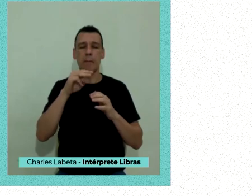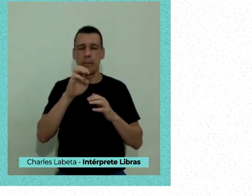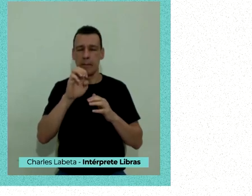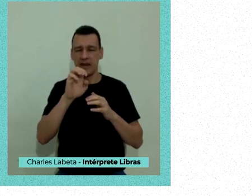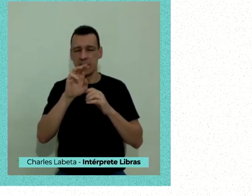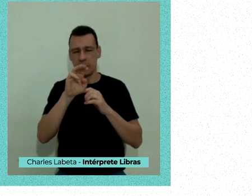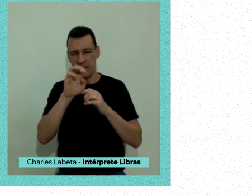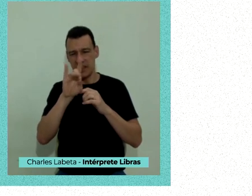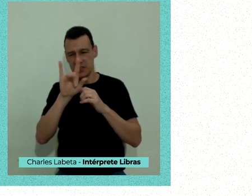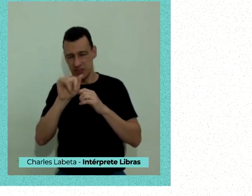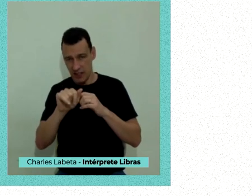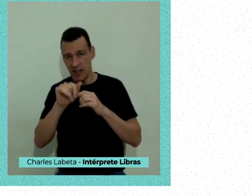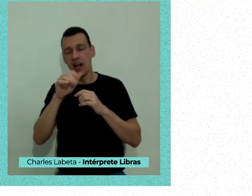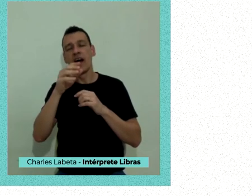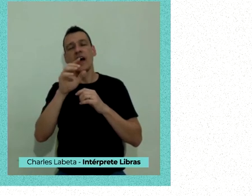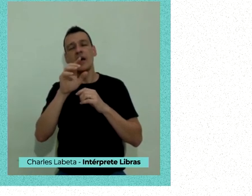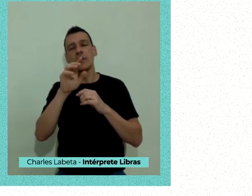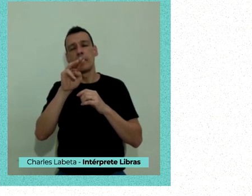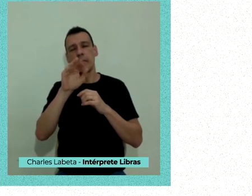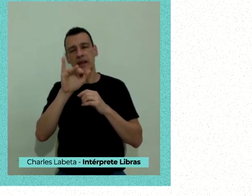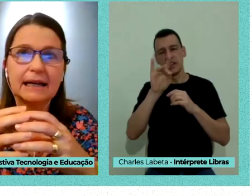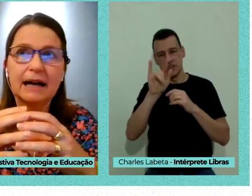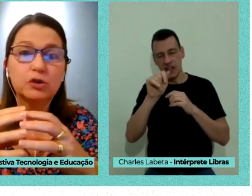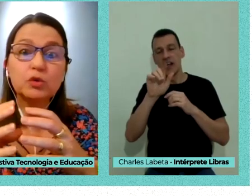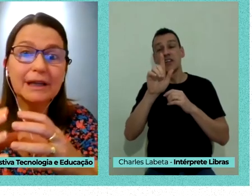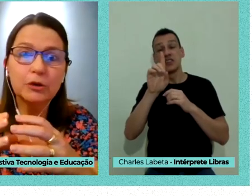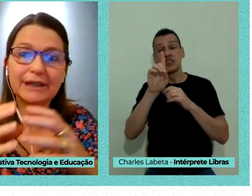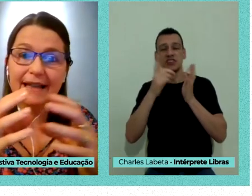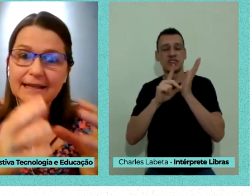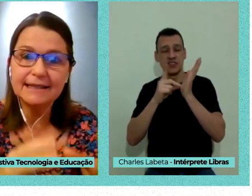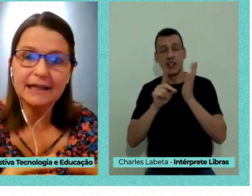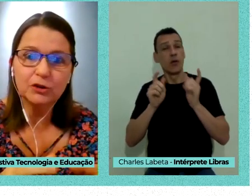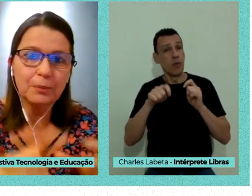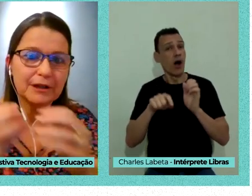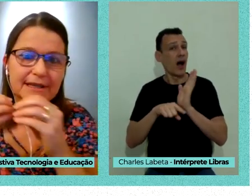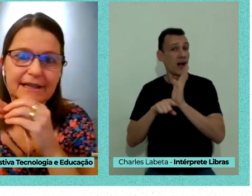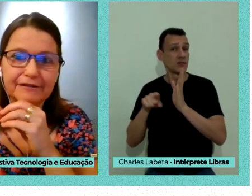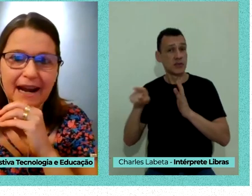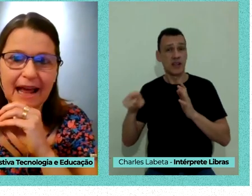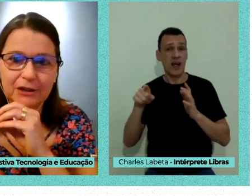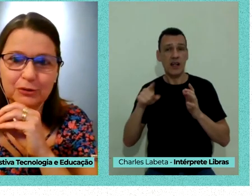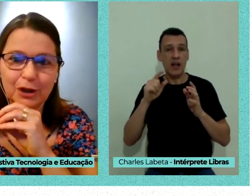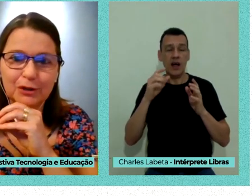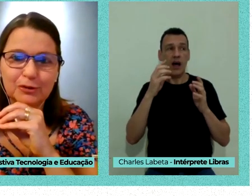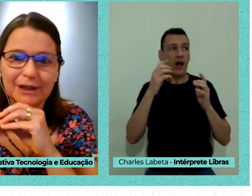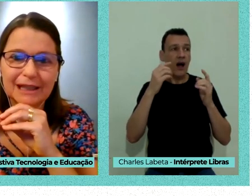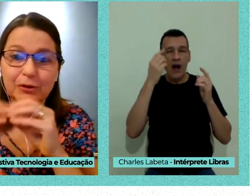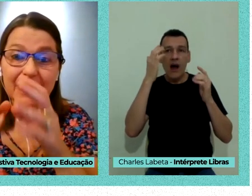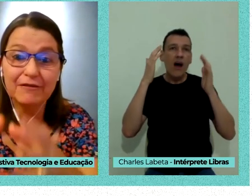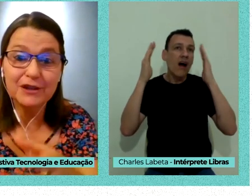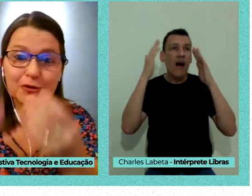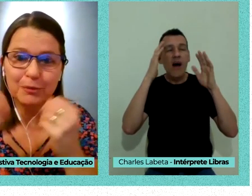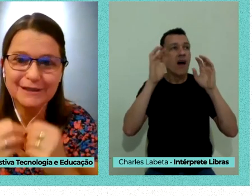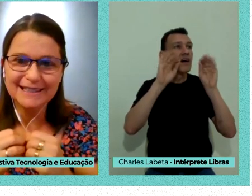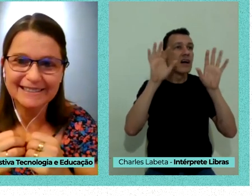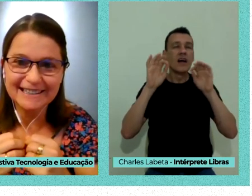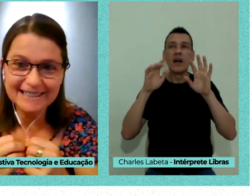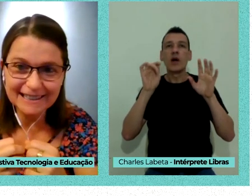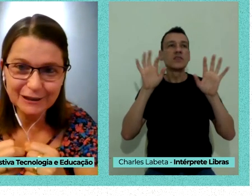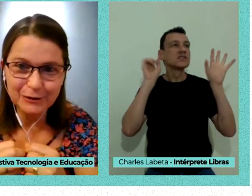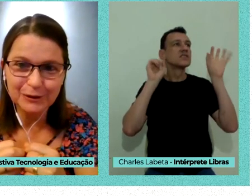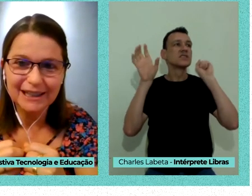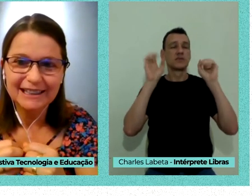porque a mesma expressão, né, tudo aquilo que está escrito pode ser falado, tudo aquilo que é visto pode